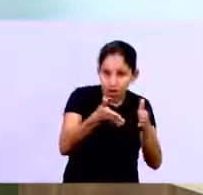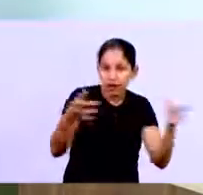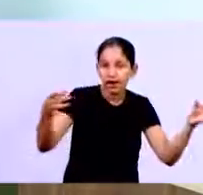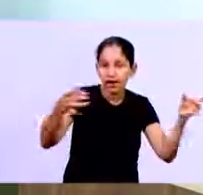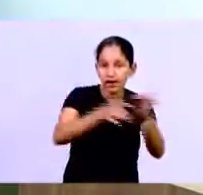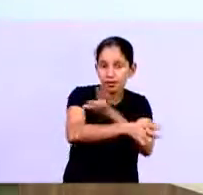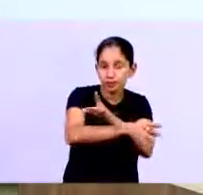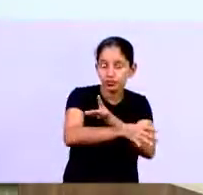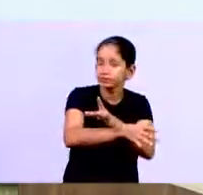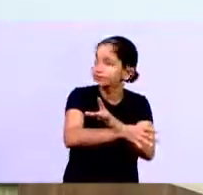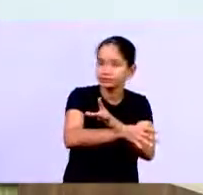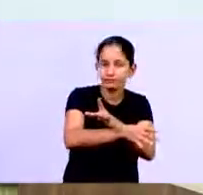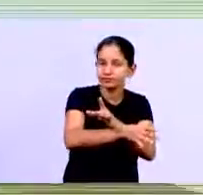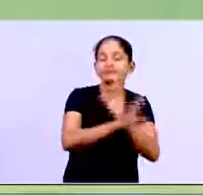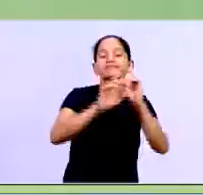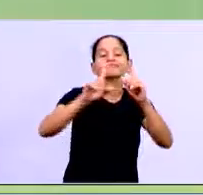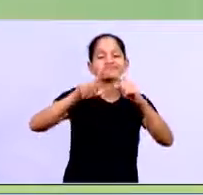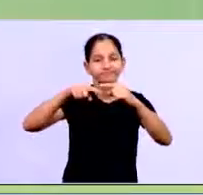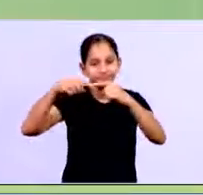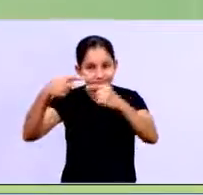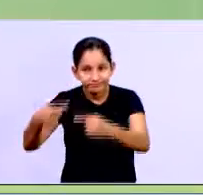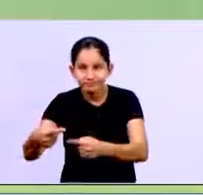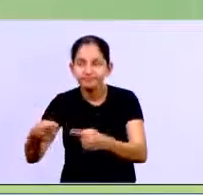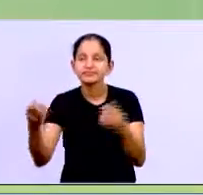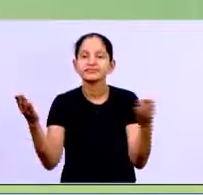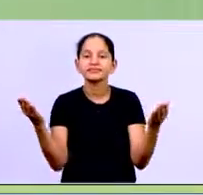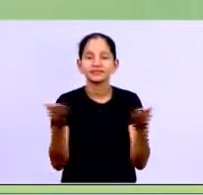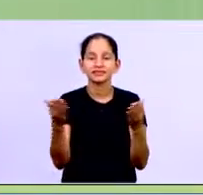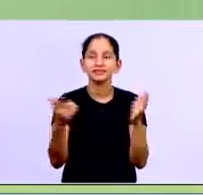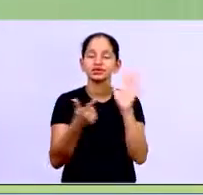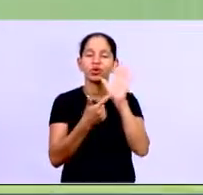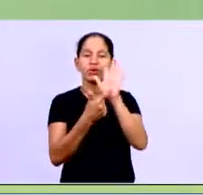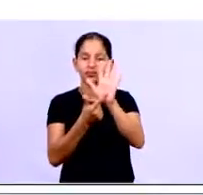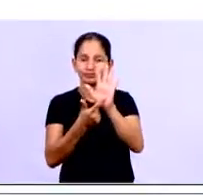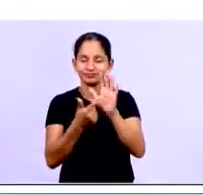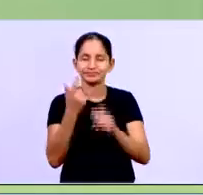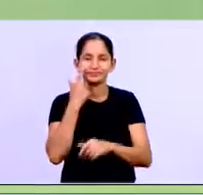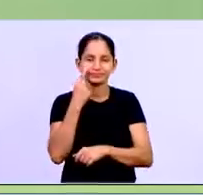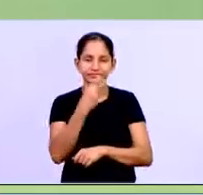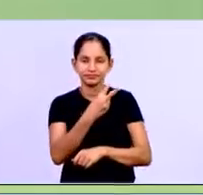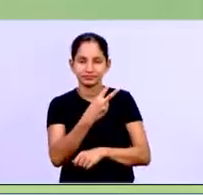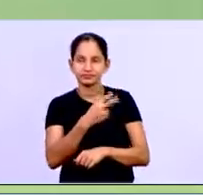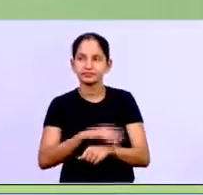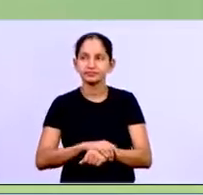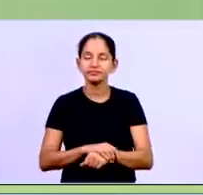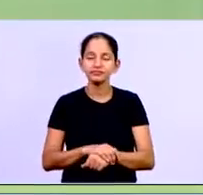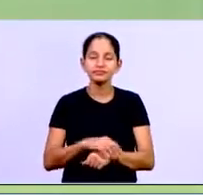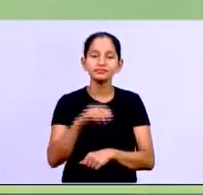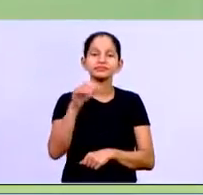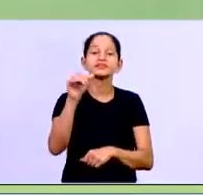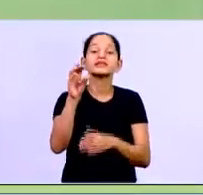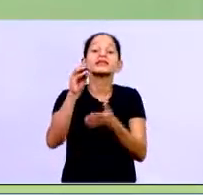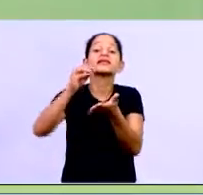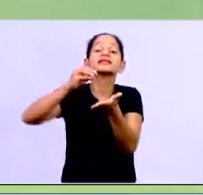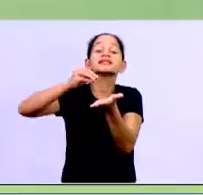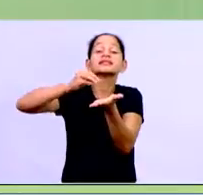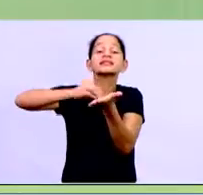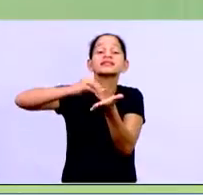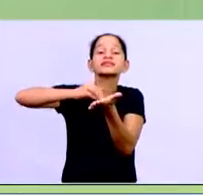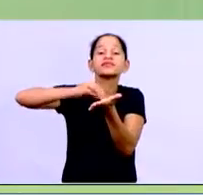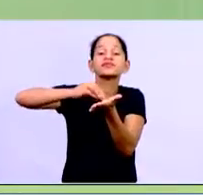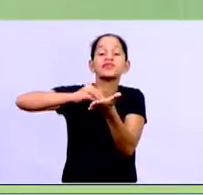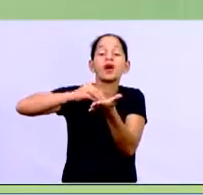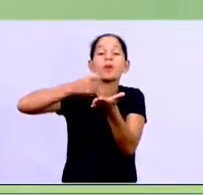Esse saldo devedor, essa equação, a gente apresenta aqui no nosso próximo slide. Saldo devedor